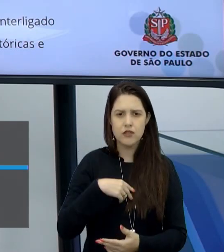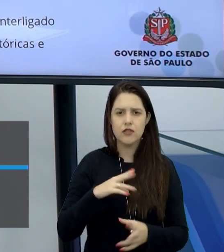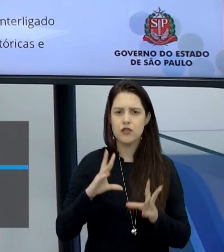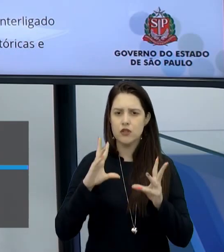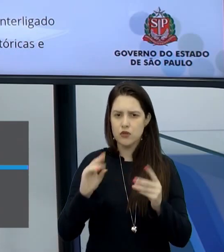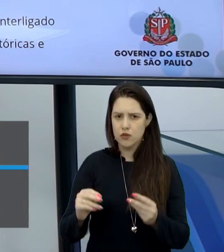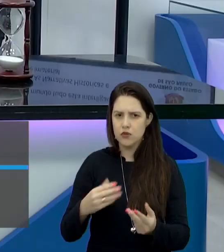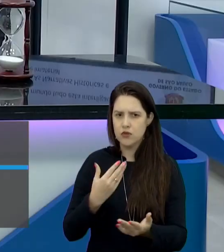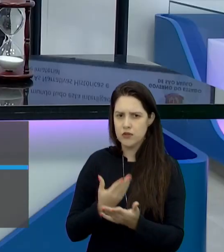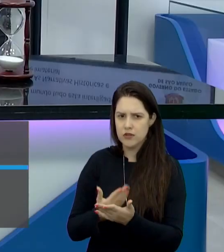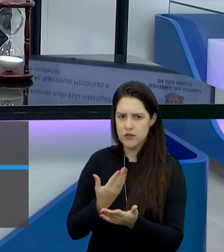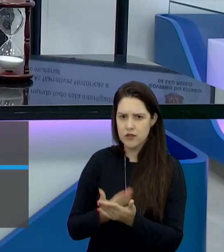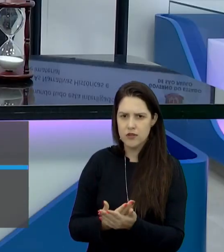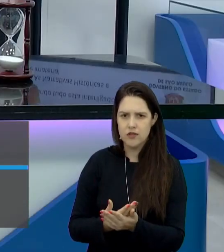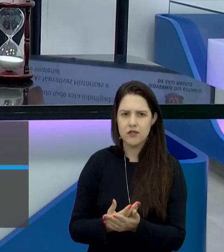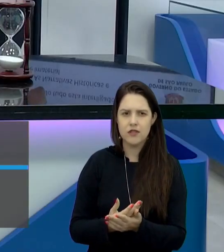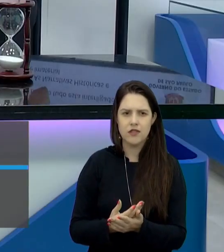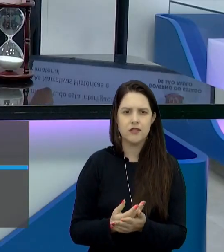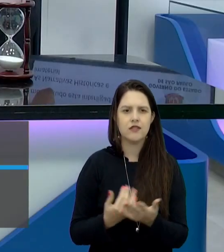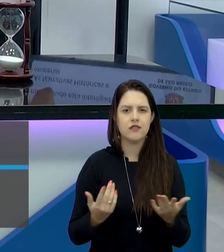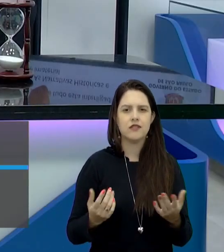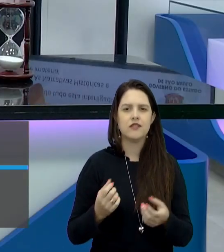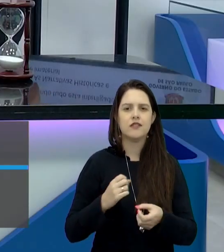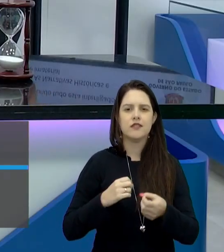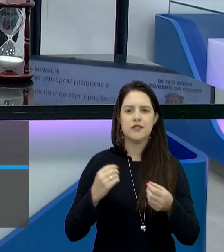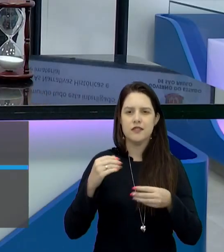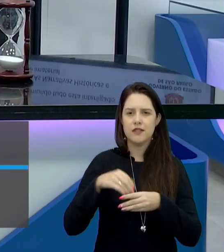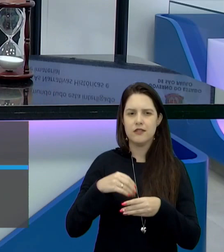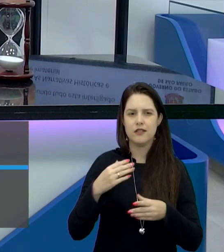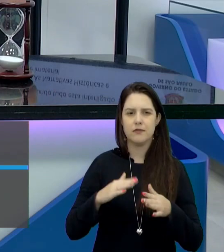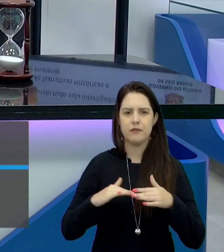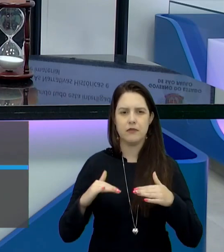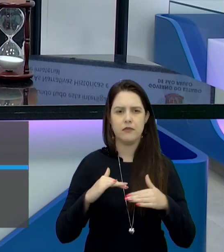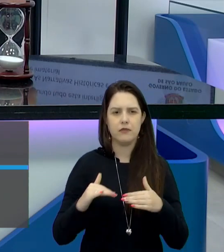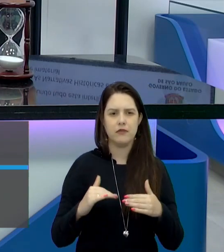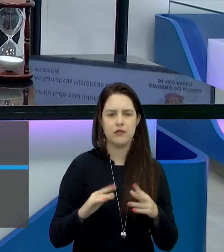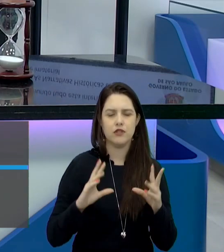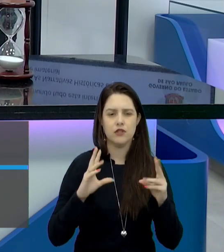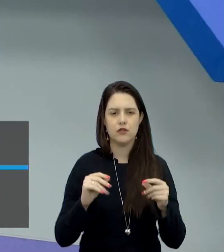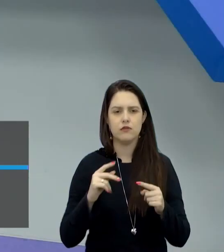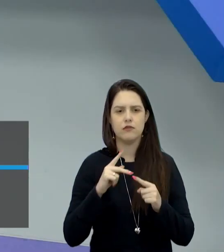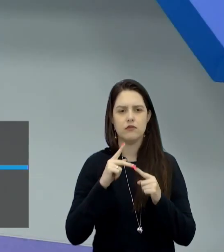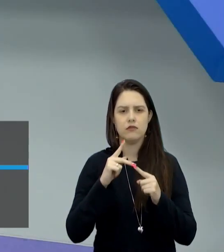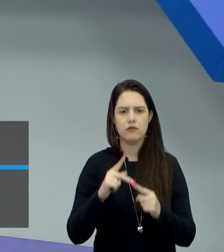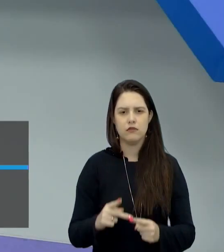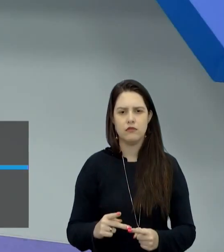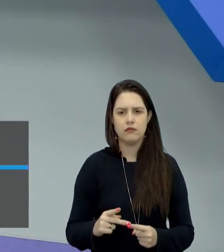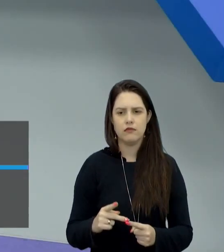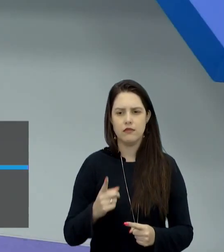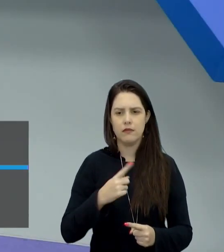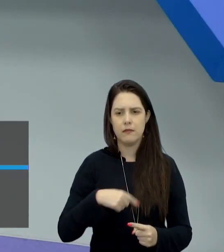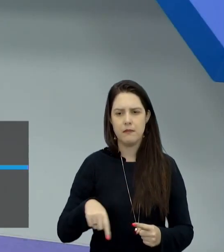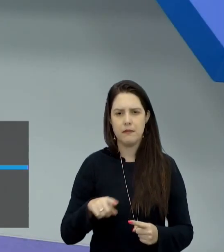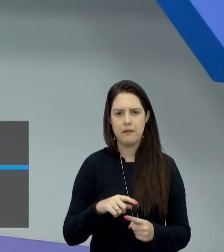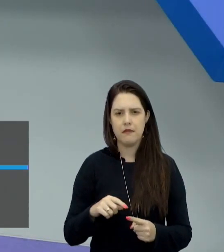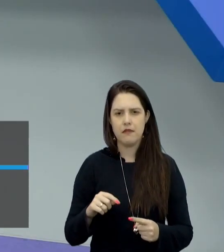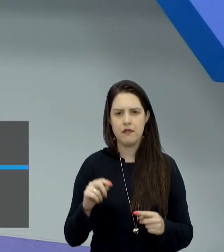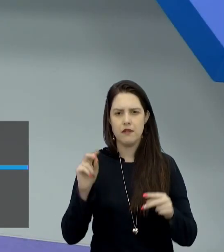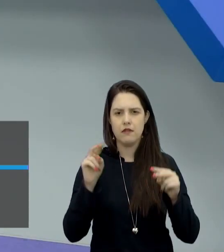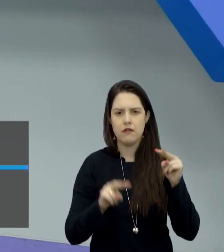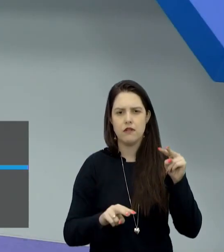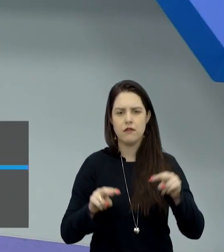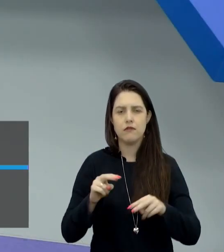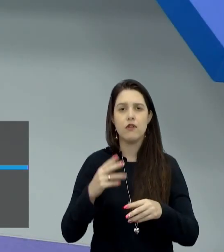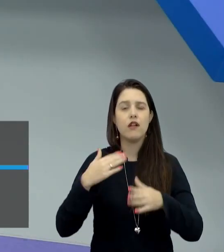tudo, né? O centro de todos os acontecimentos. Sim, a gente viu muito isso quando a gente fala da Europa, né? Europa no